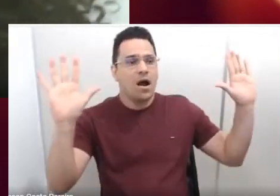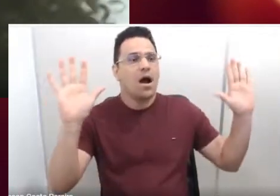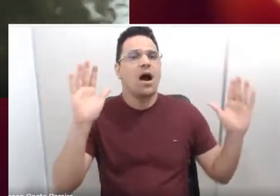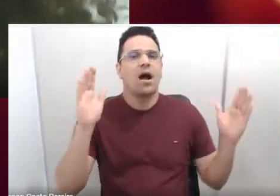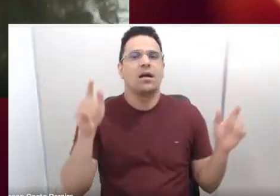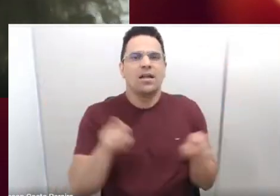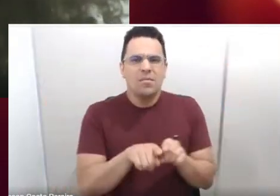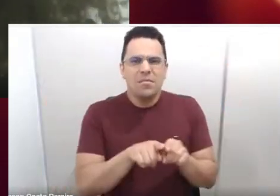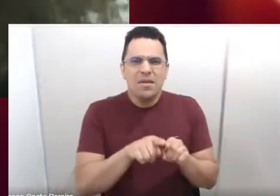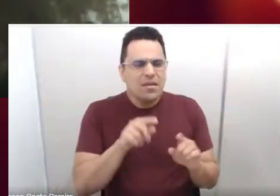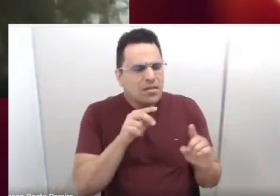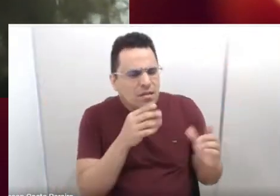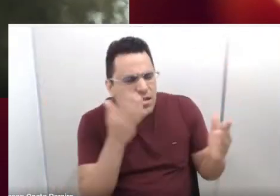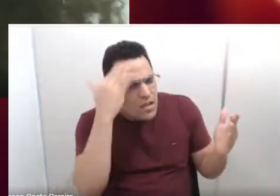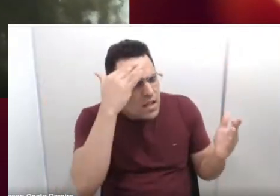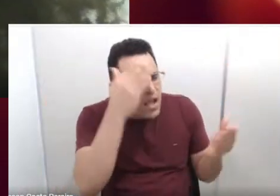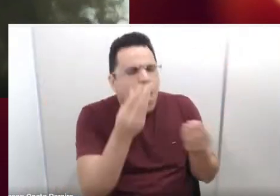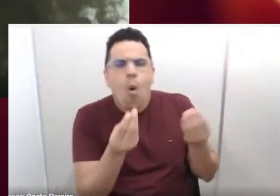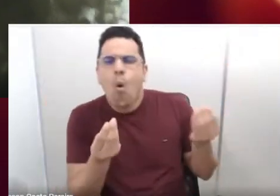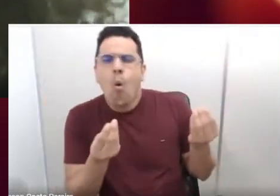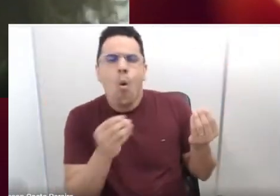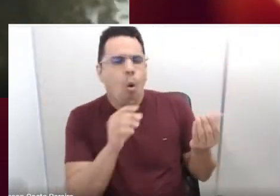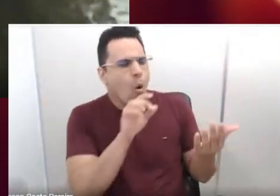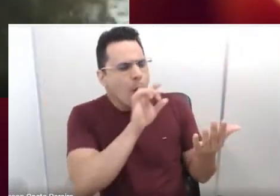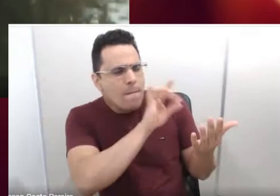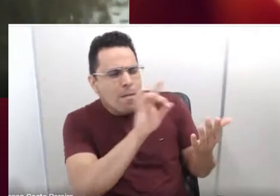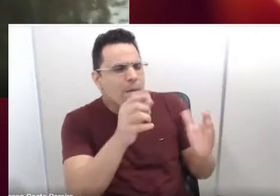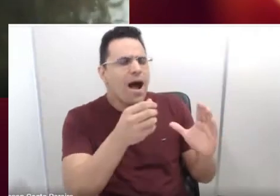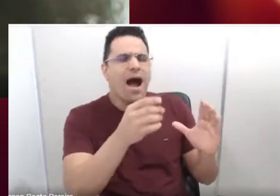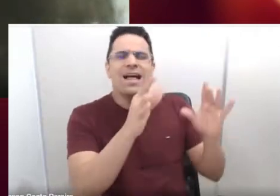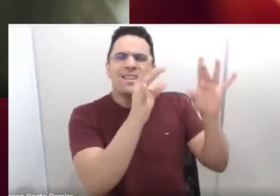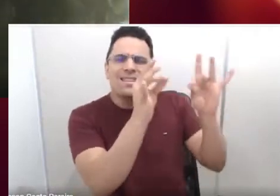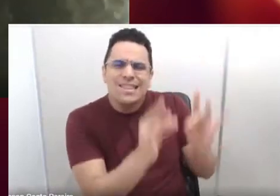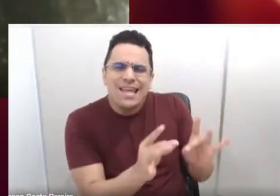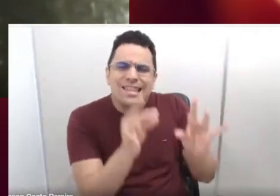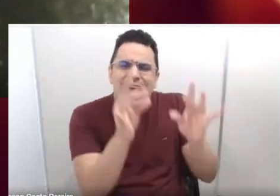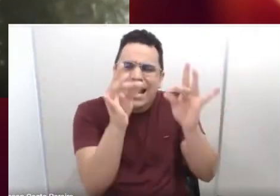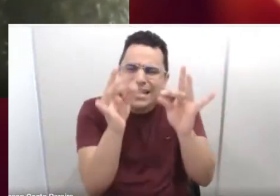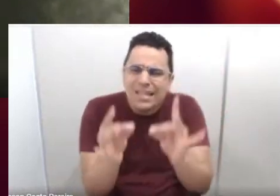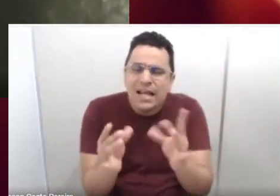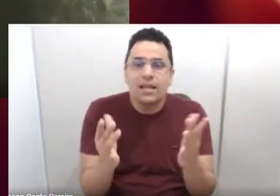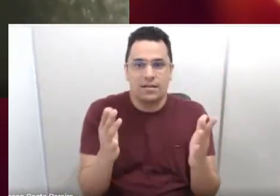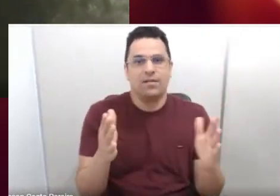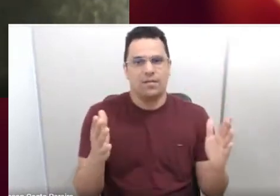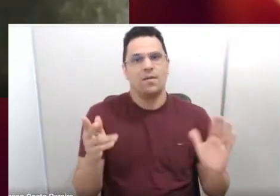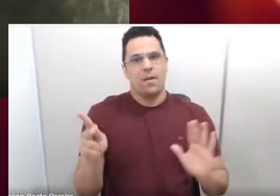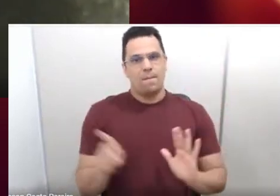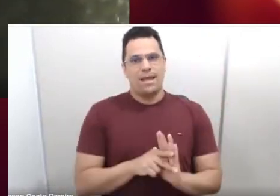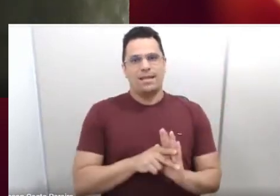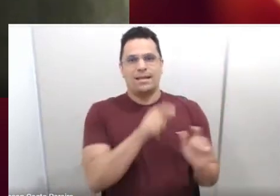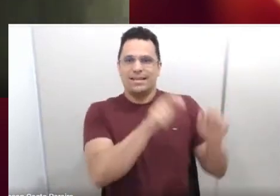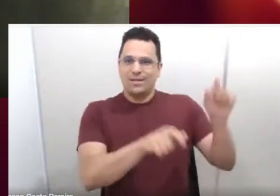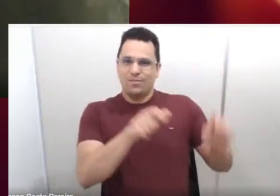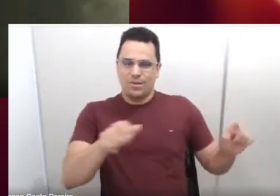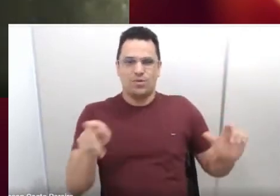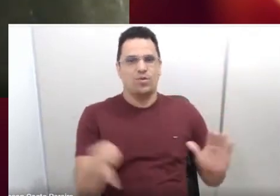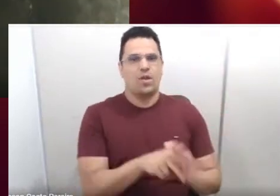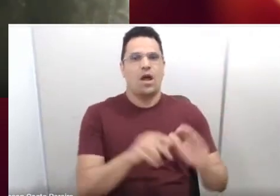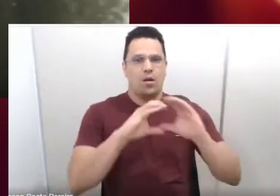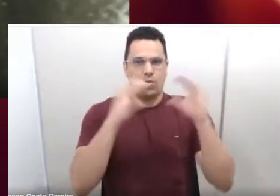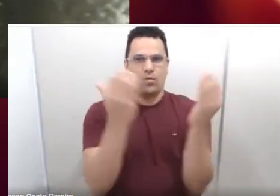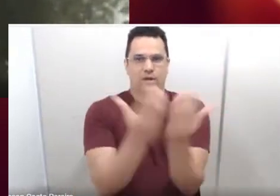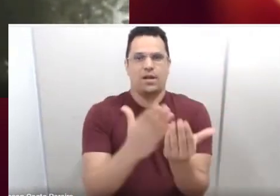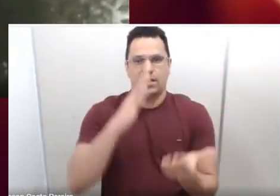assim, de como foi esse processo para cada um dos atores que compõem a comunidade acadêmica. E hoje,